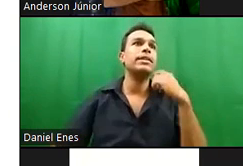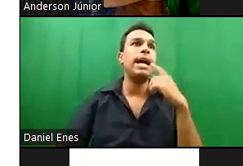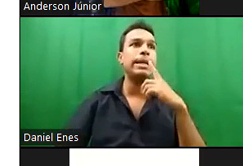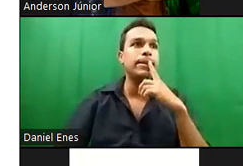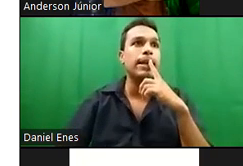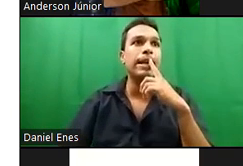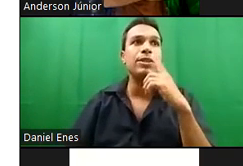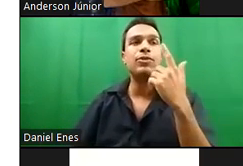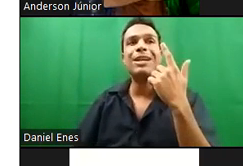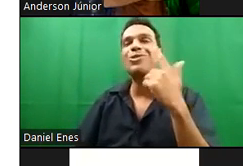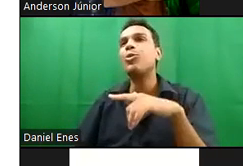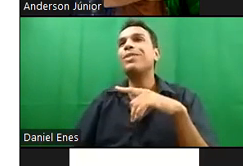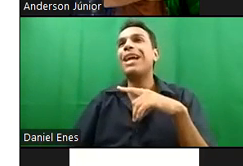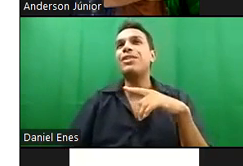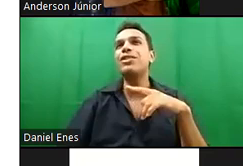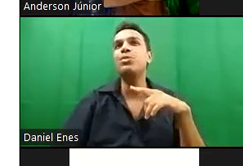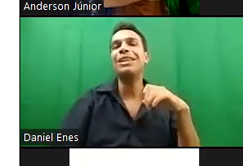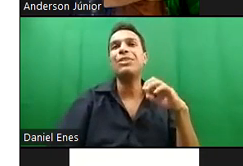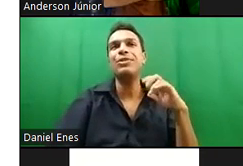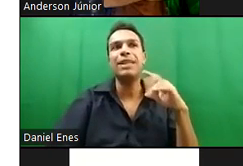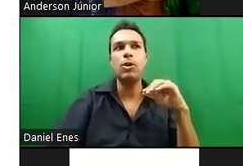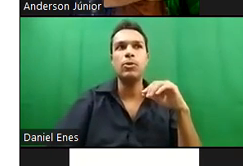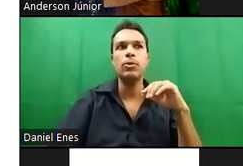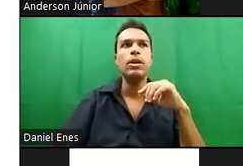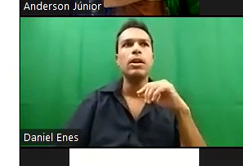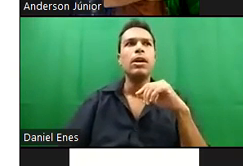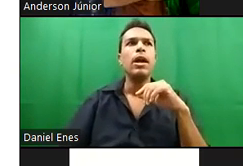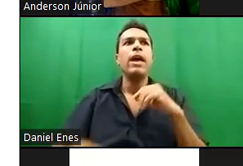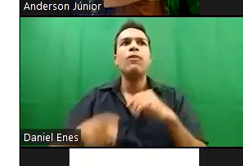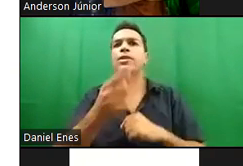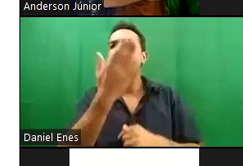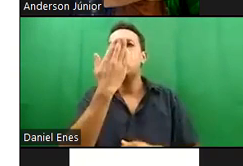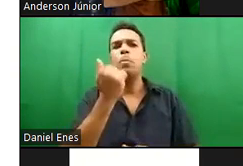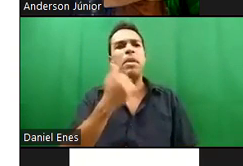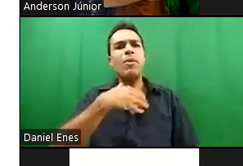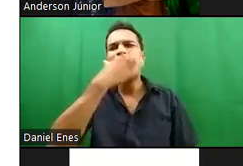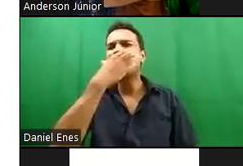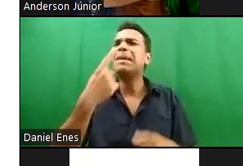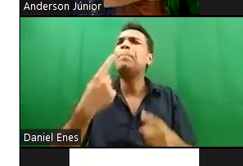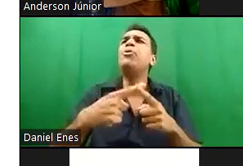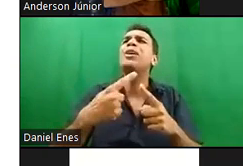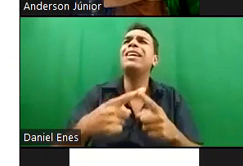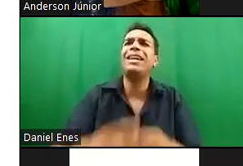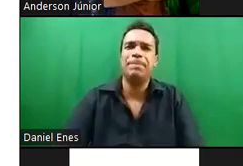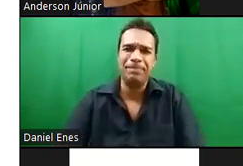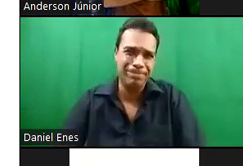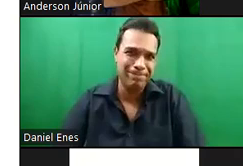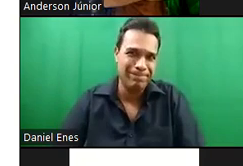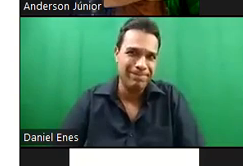de sinais, a gente faz o contrário, a gente põe lá no final. Você comeu a maçã por